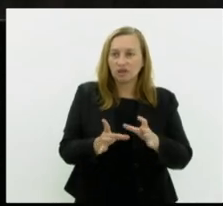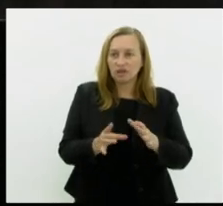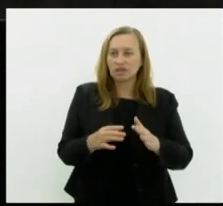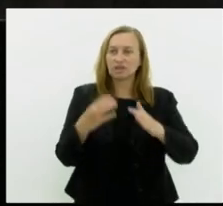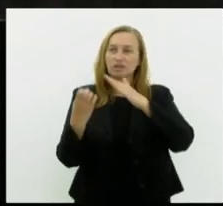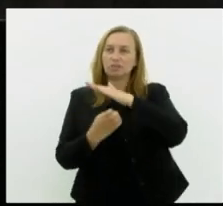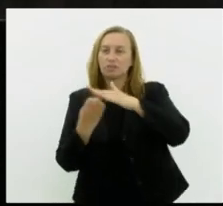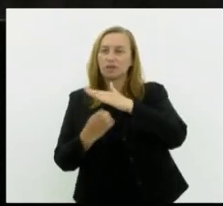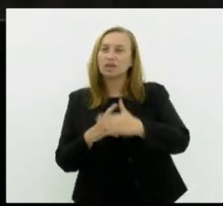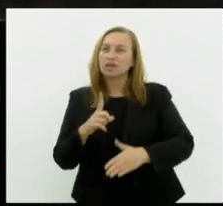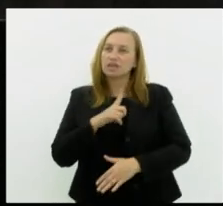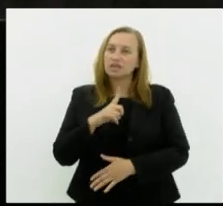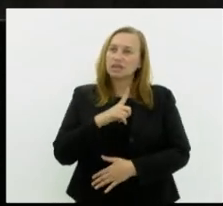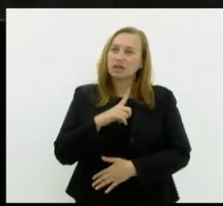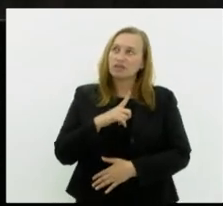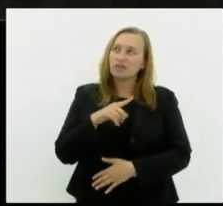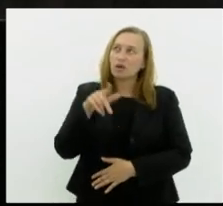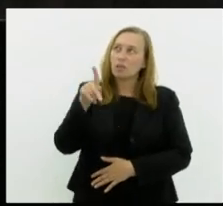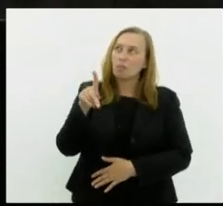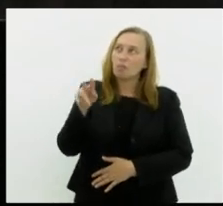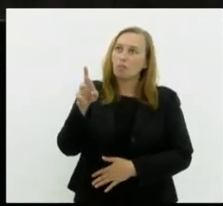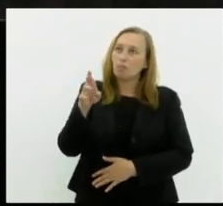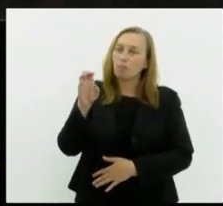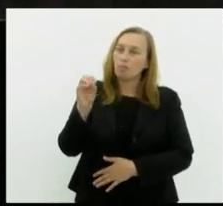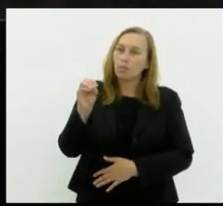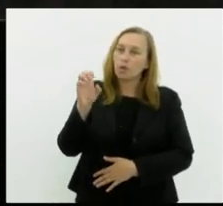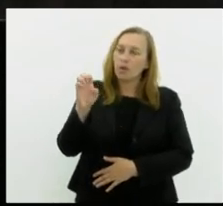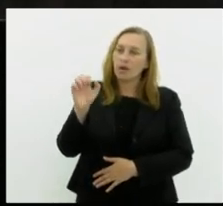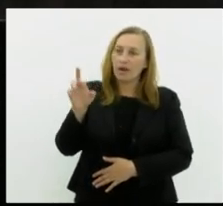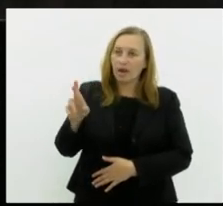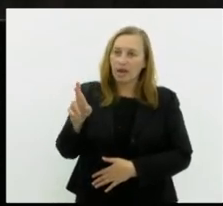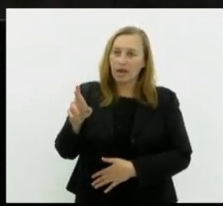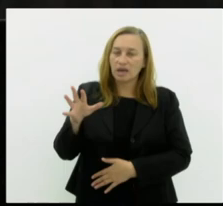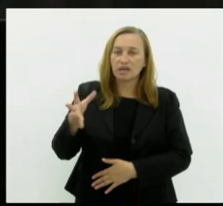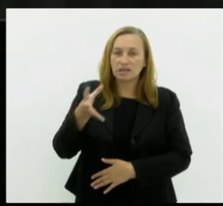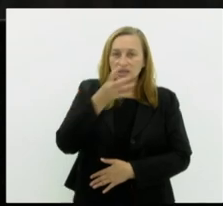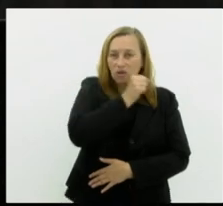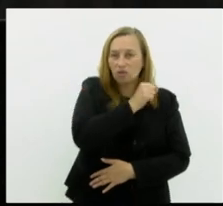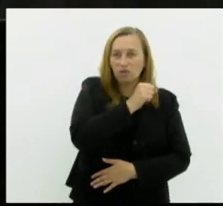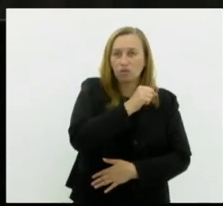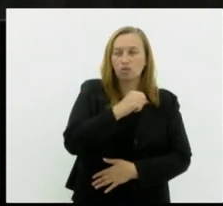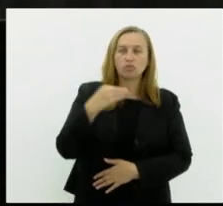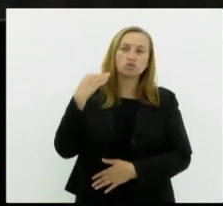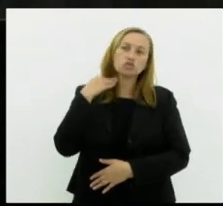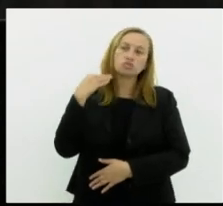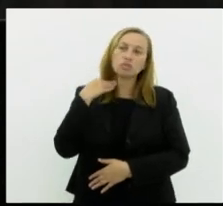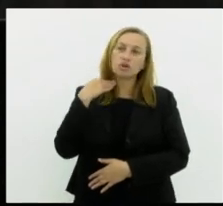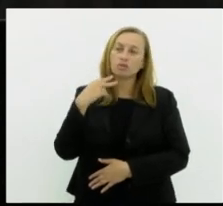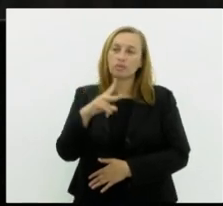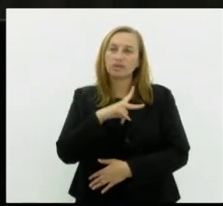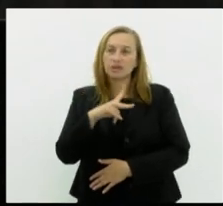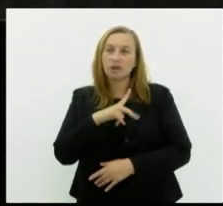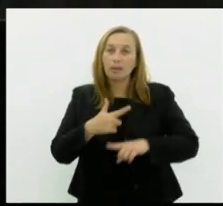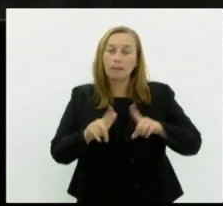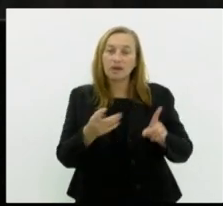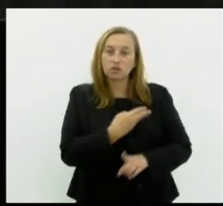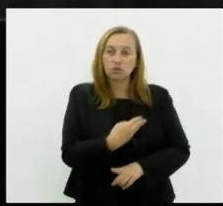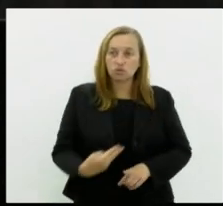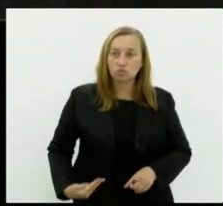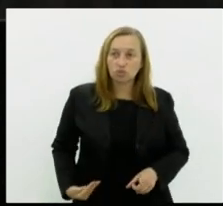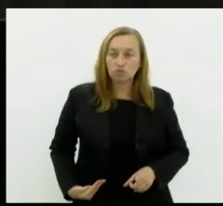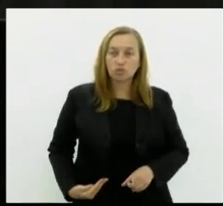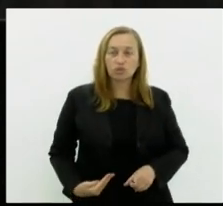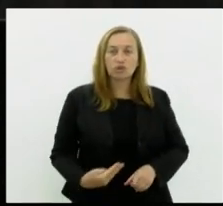uma sigla, à época, PROER, que salvou os bancos privados. Mas os públicos foram a